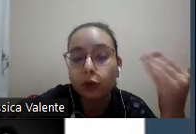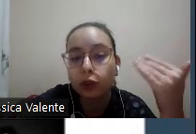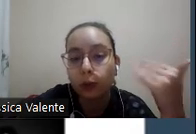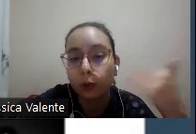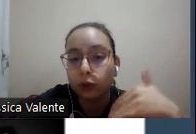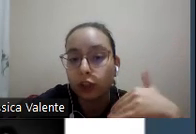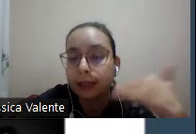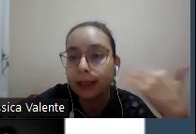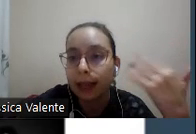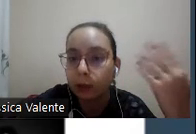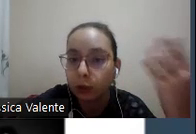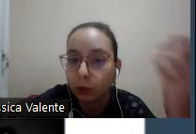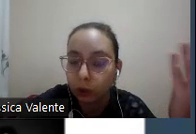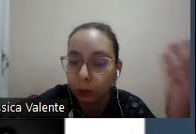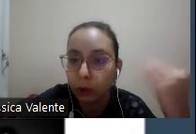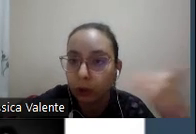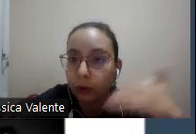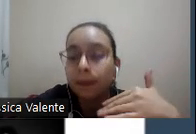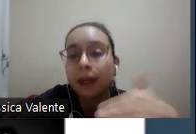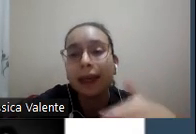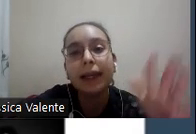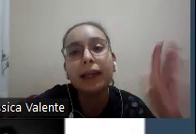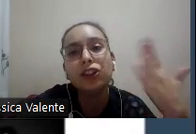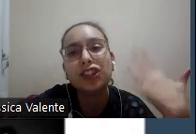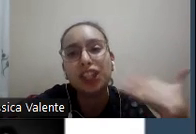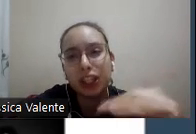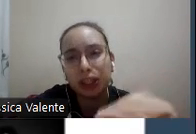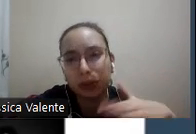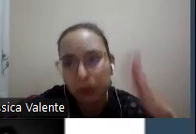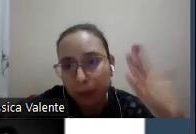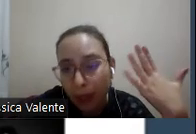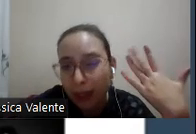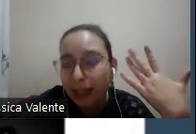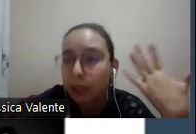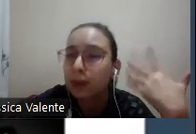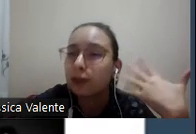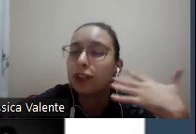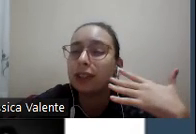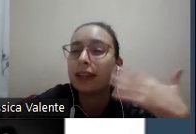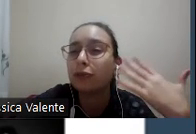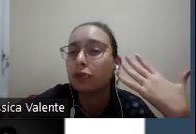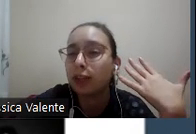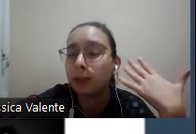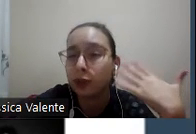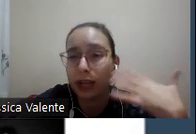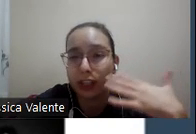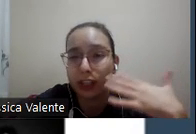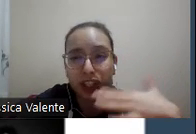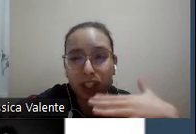somos surdos-mudos. Esse termo surdo-mudo, ele é antigo. E as pessoas utilizavam de um